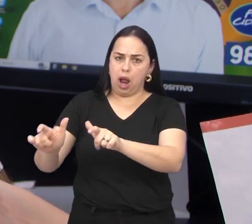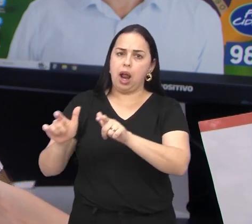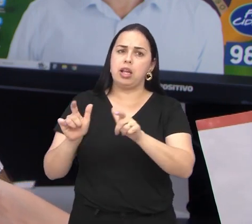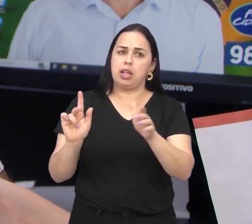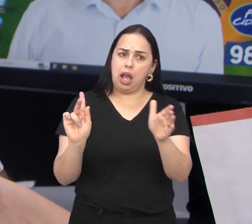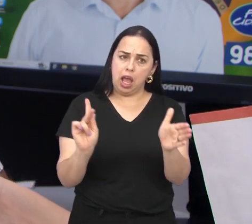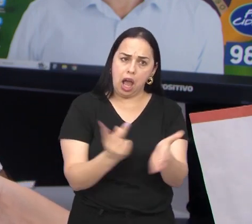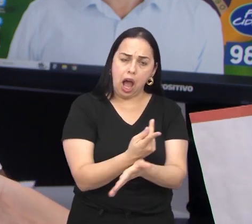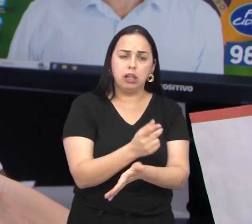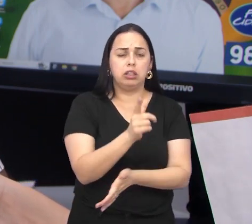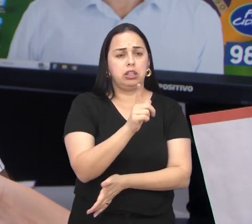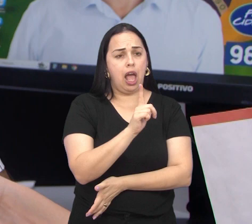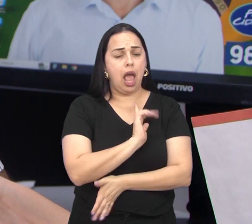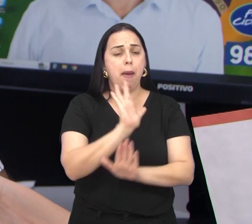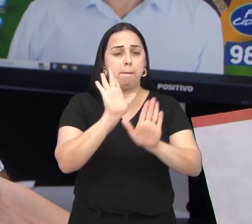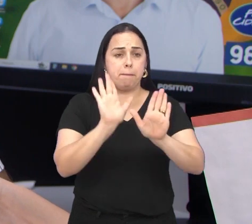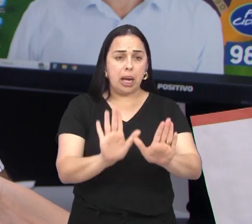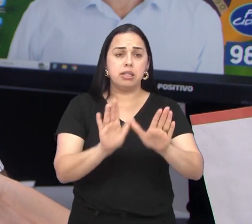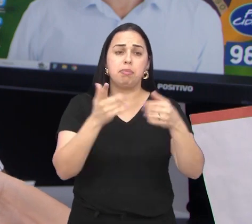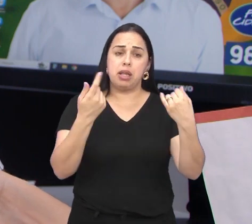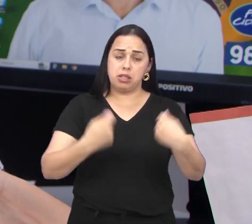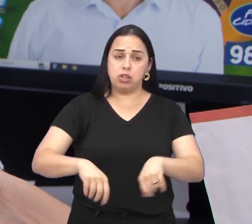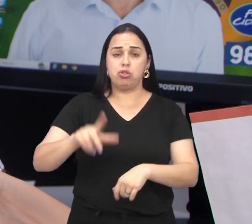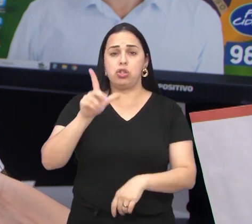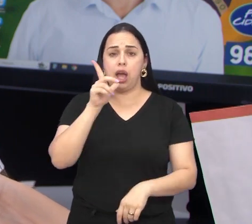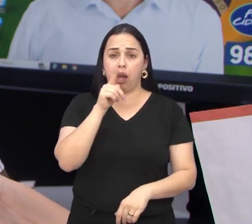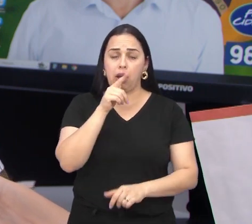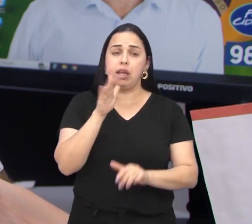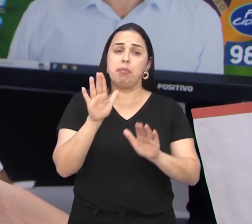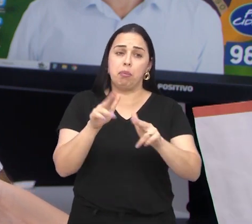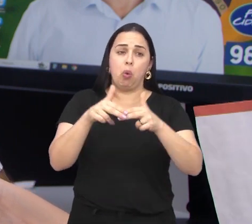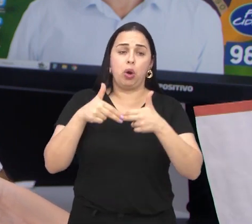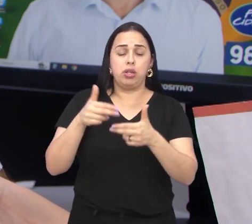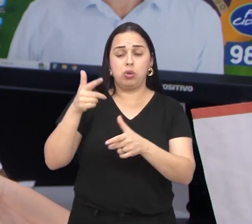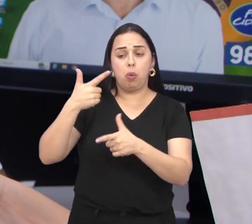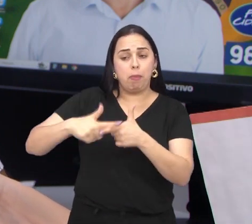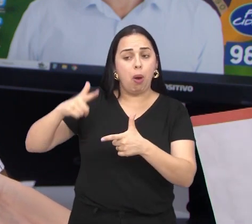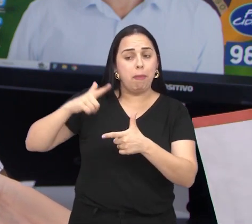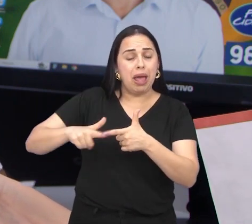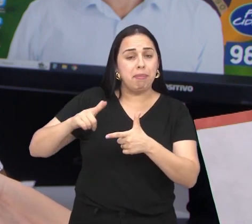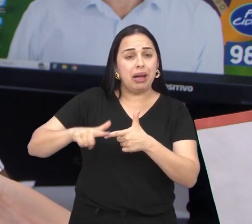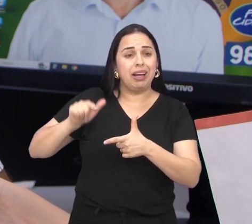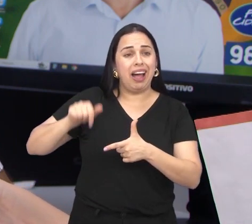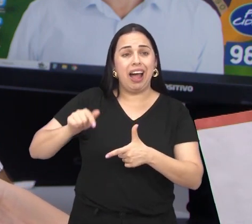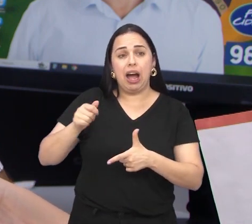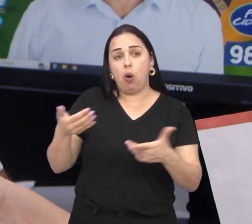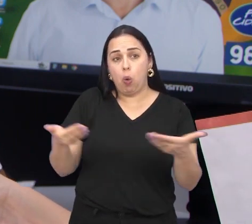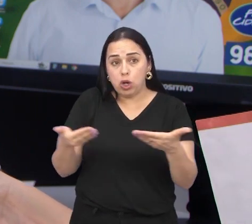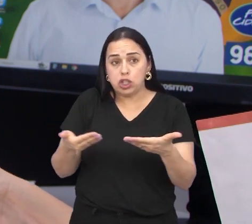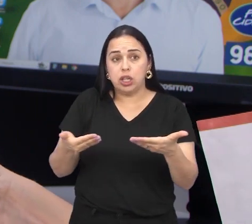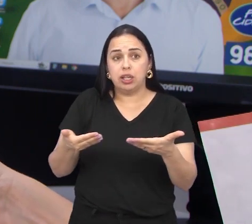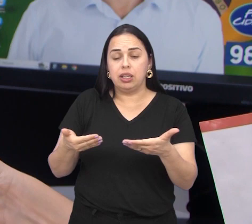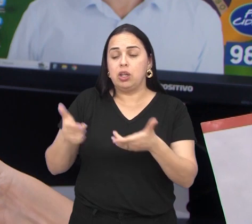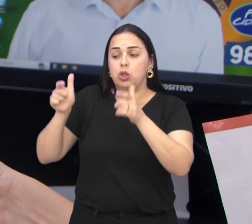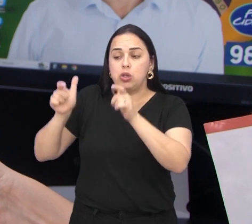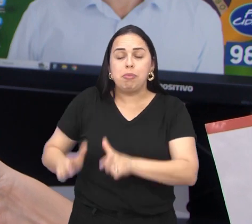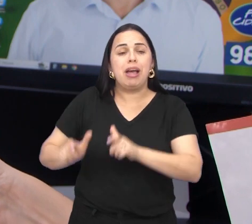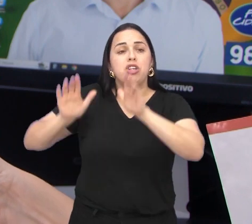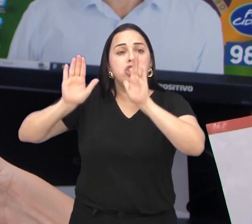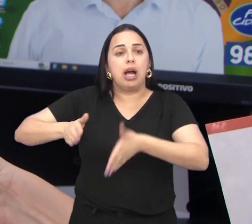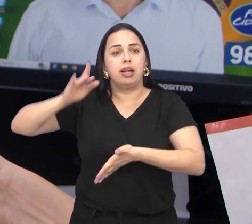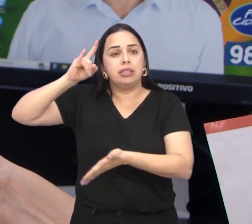também chegar? Temos. Mas o problema que nós estamos tendo hoje com o já existente. A Sabesp não